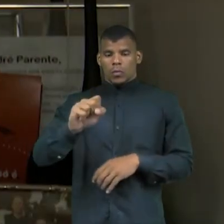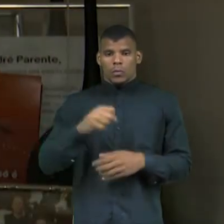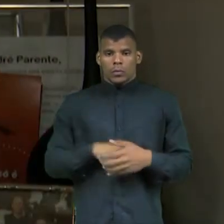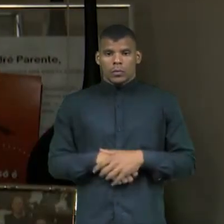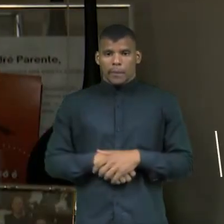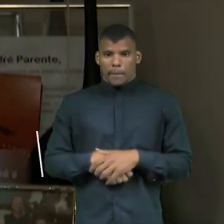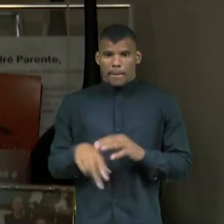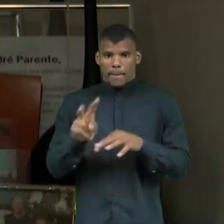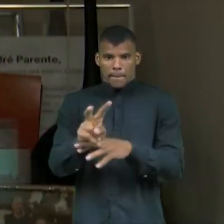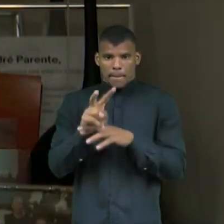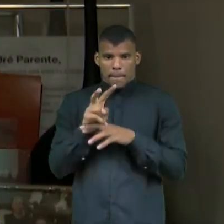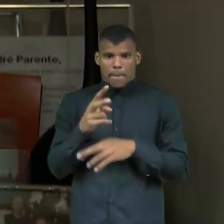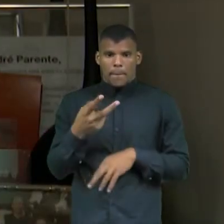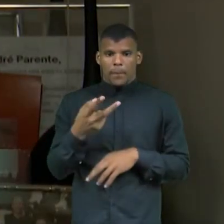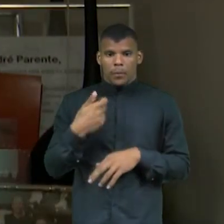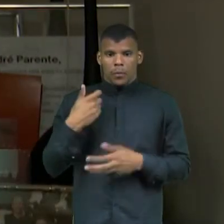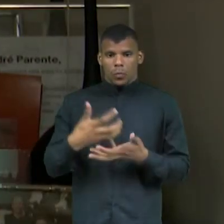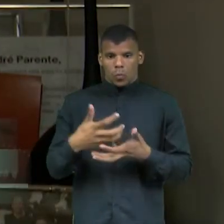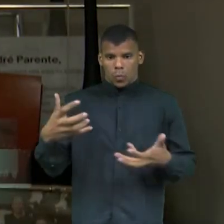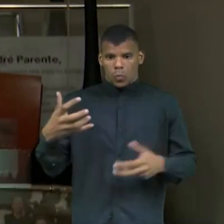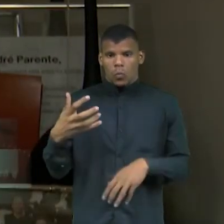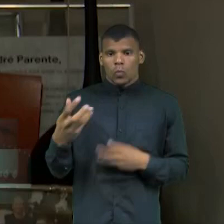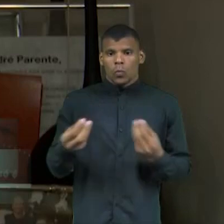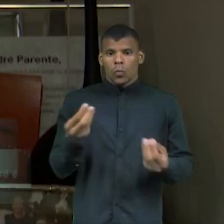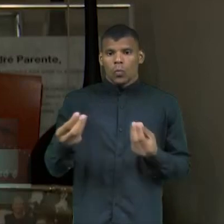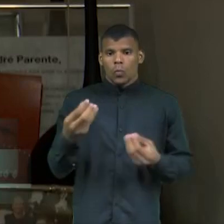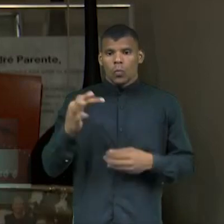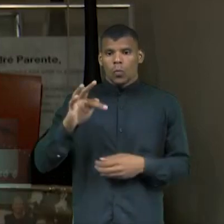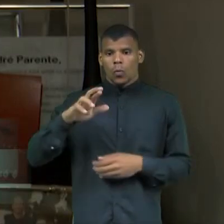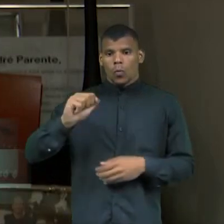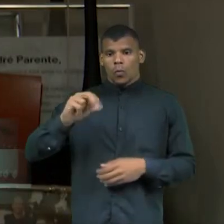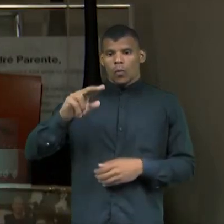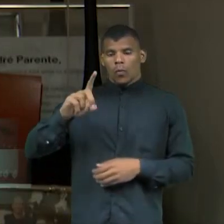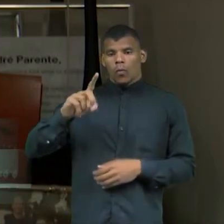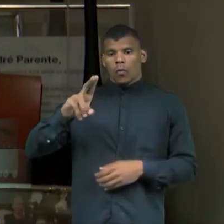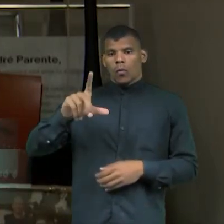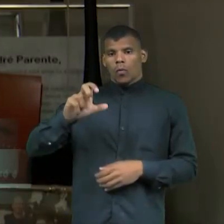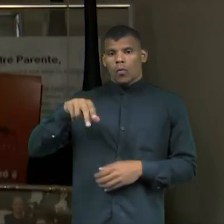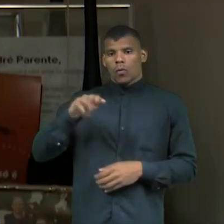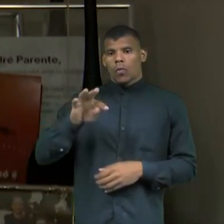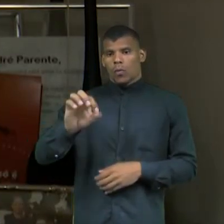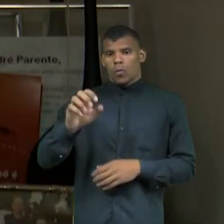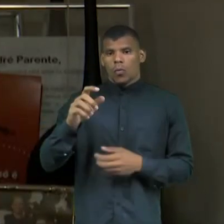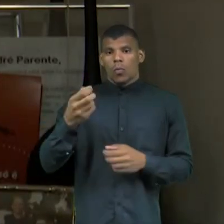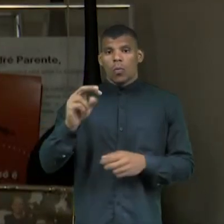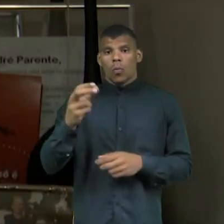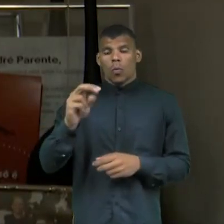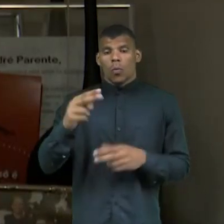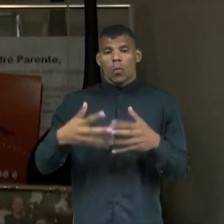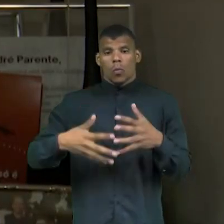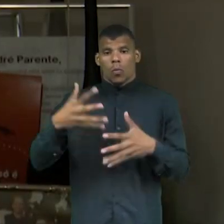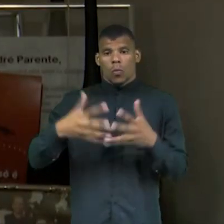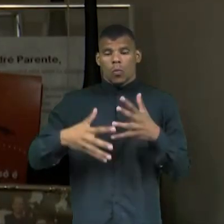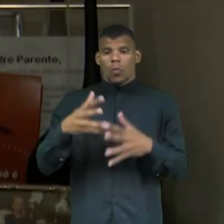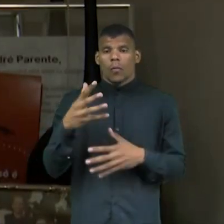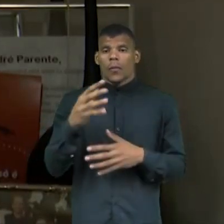por idosos, eles podem ser tidos como fraudulentos ou muito confusos. Então, visando aí